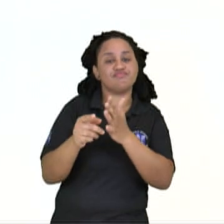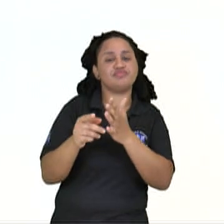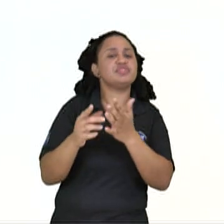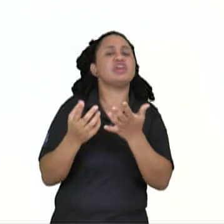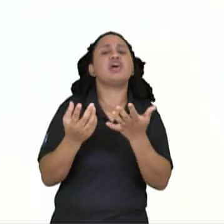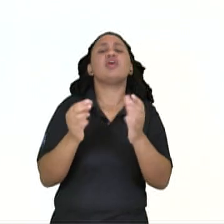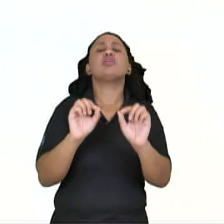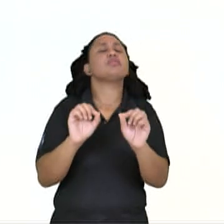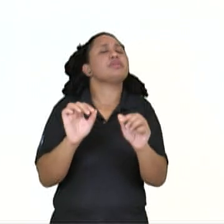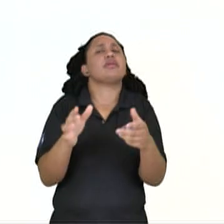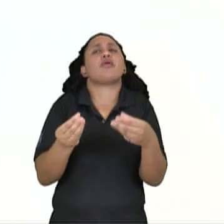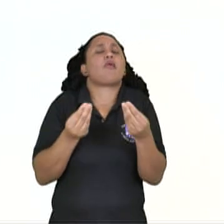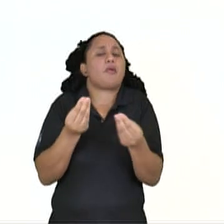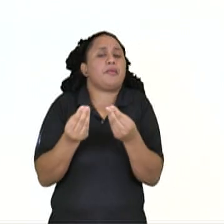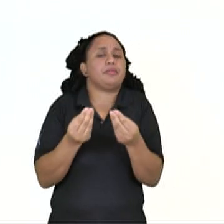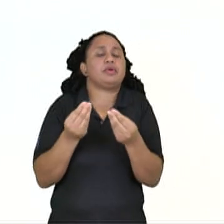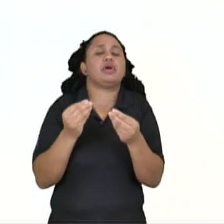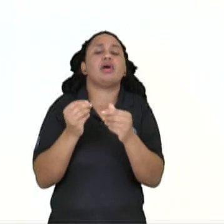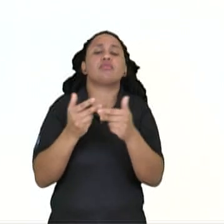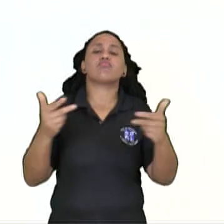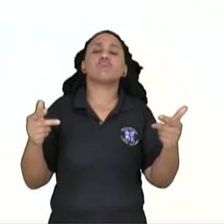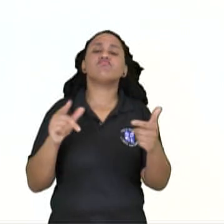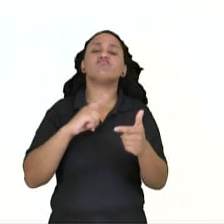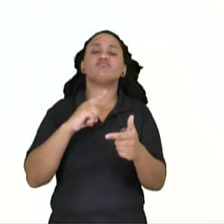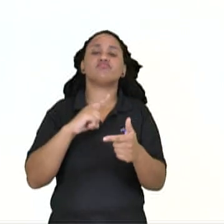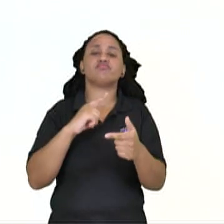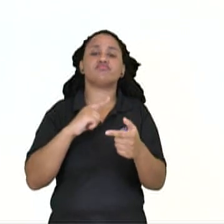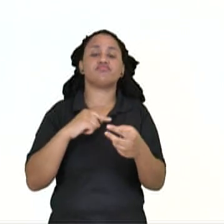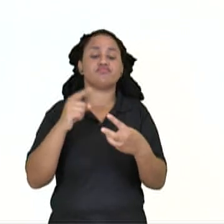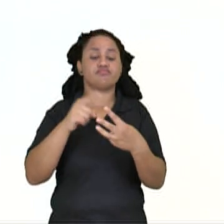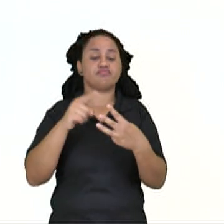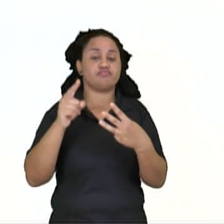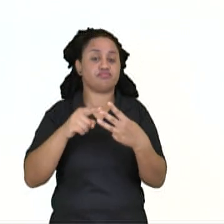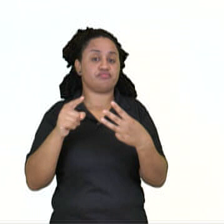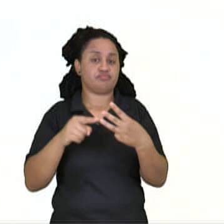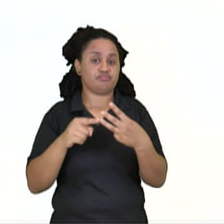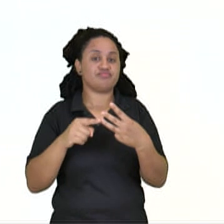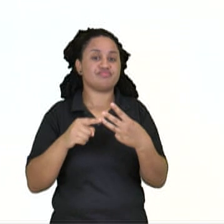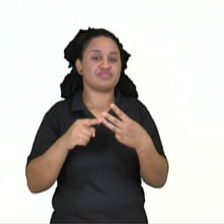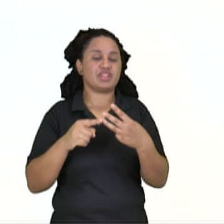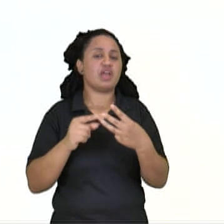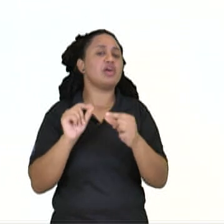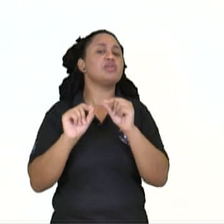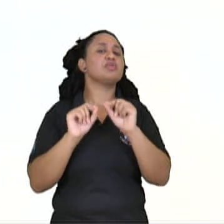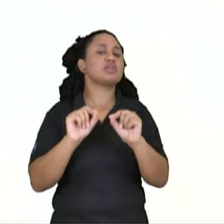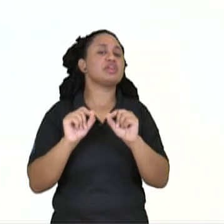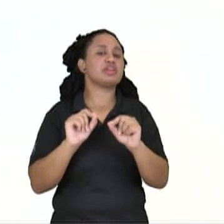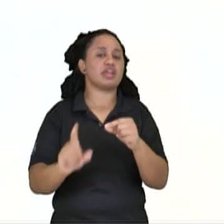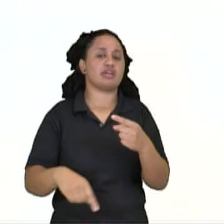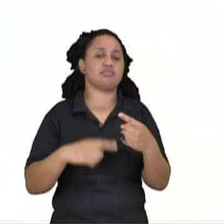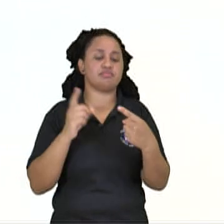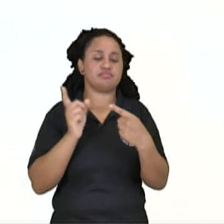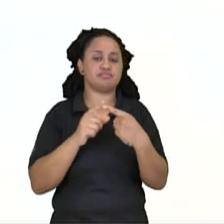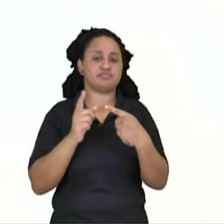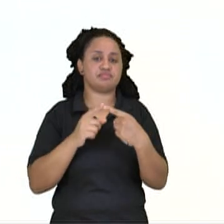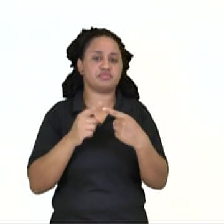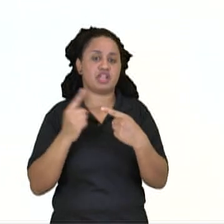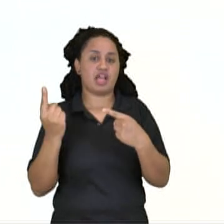ou seja, são aquelas que possuem 3 dimensões. E quais são essas 3